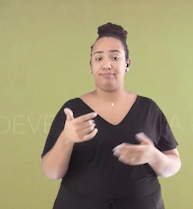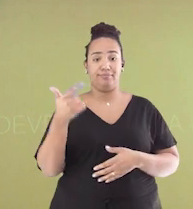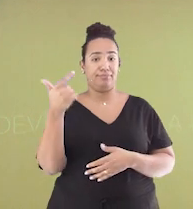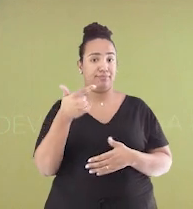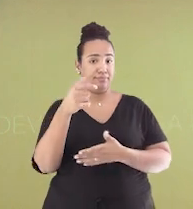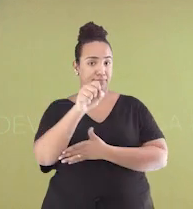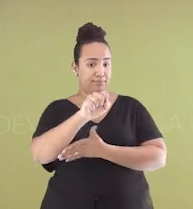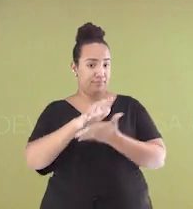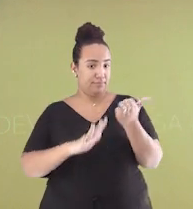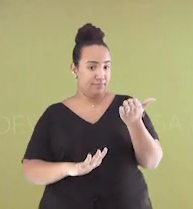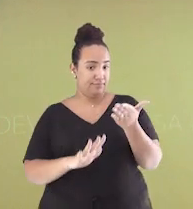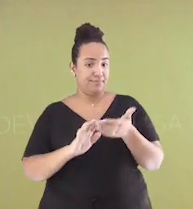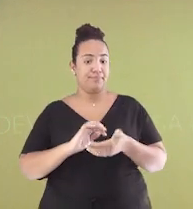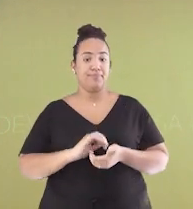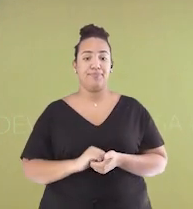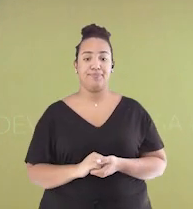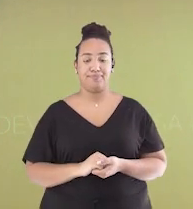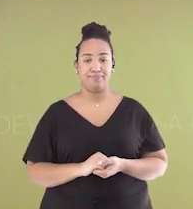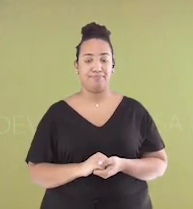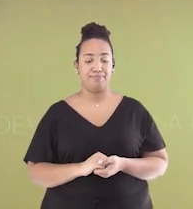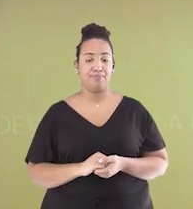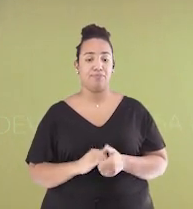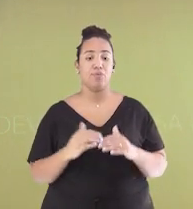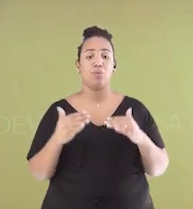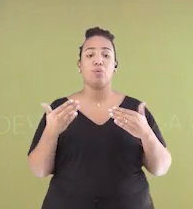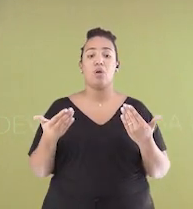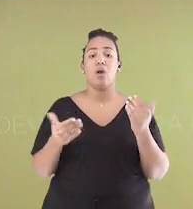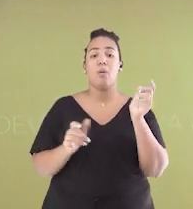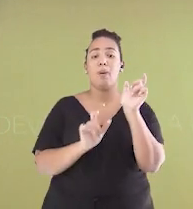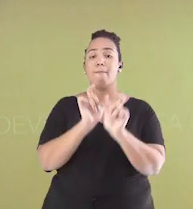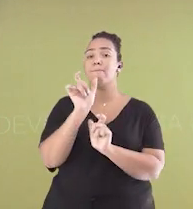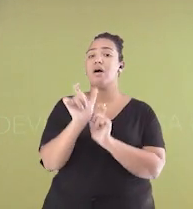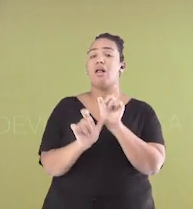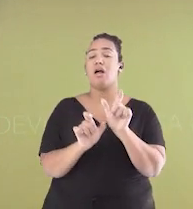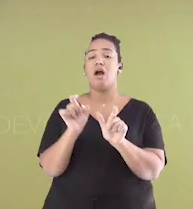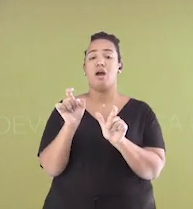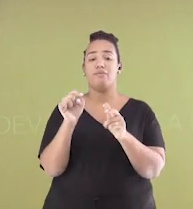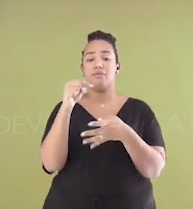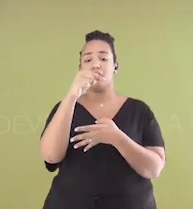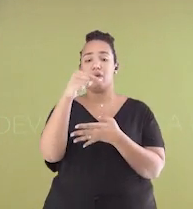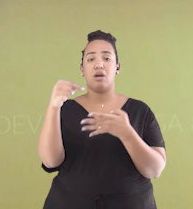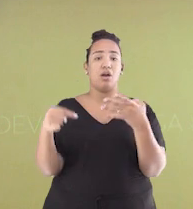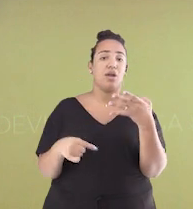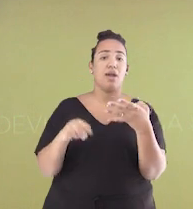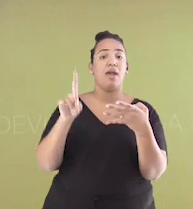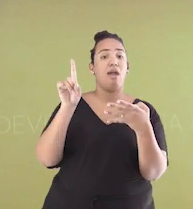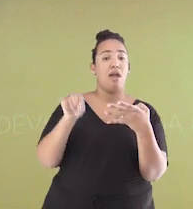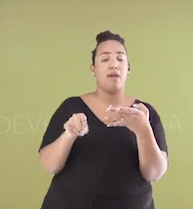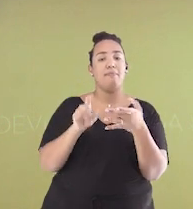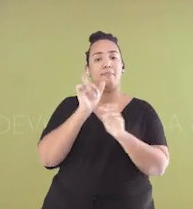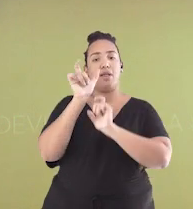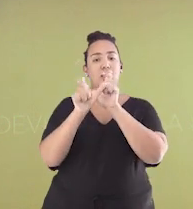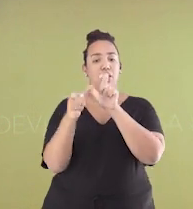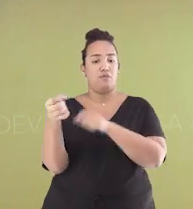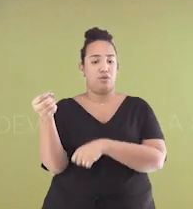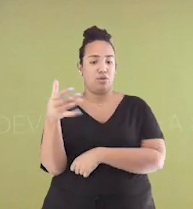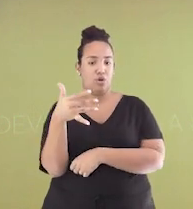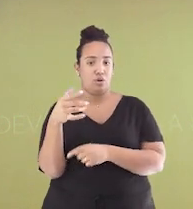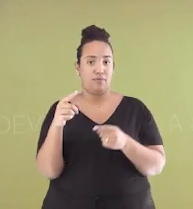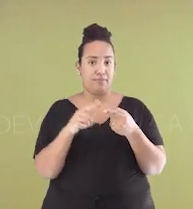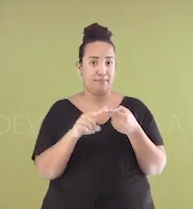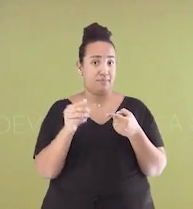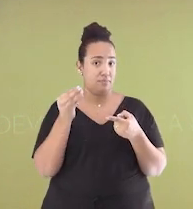agora à questão 2. Qual das palavras abaixo é considerado um neologismo? Letra